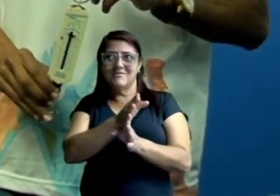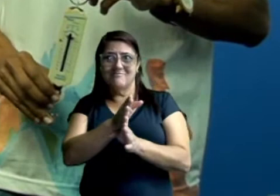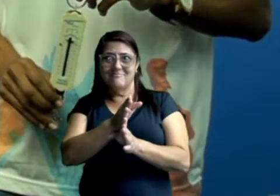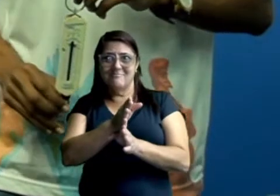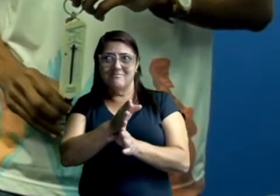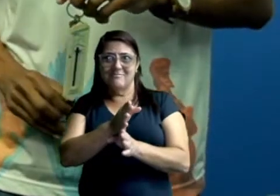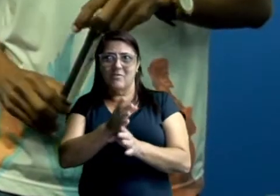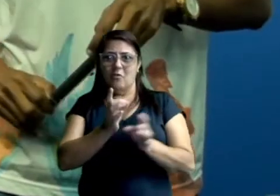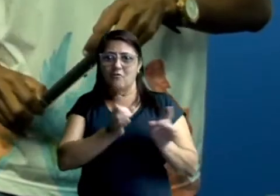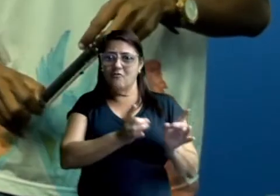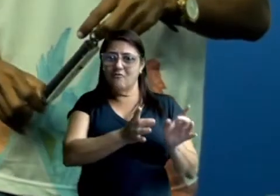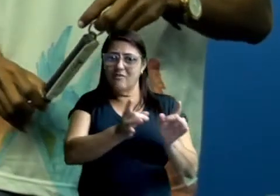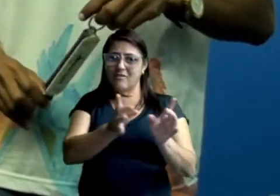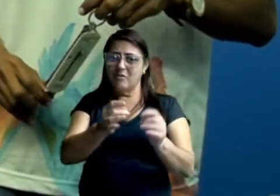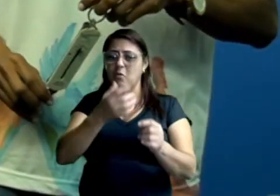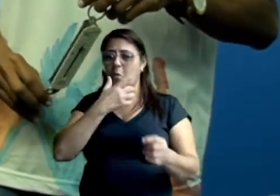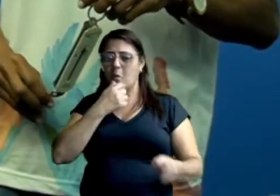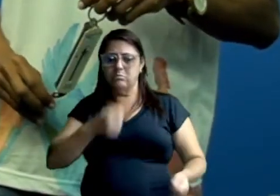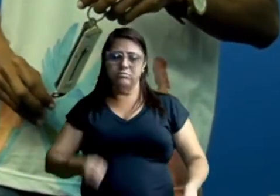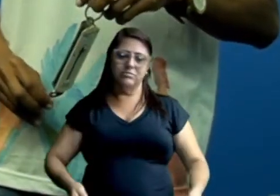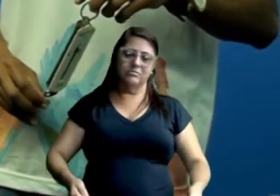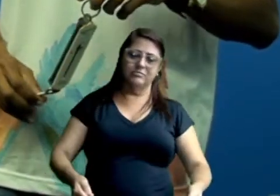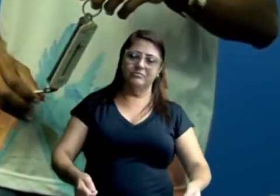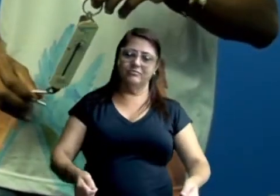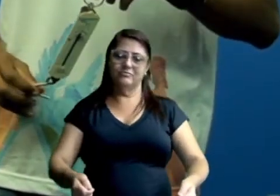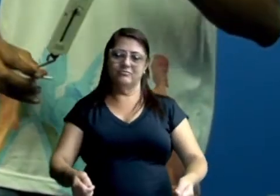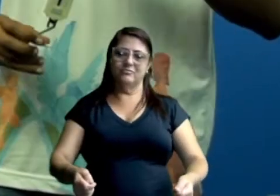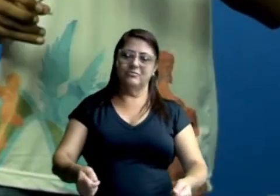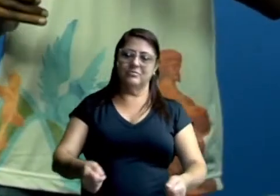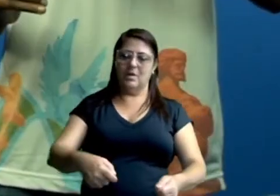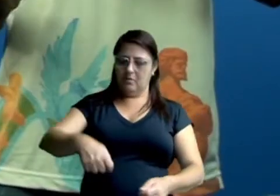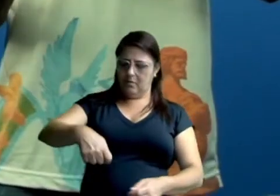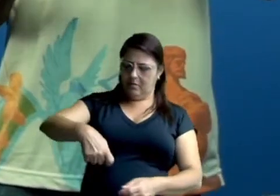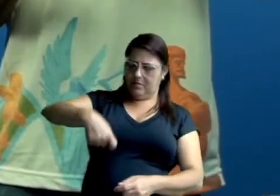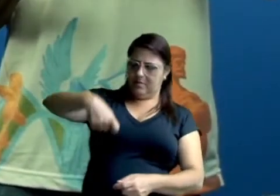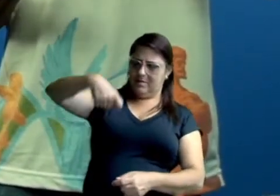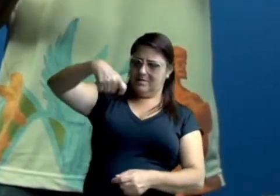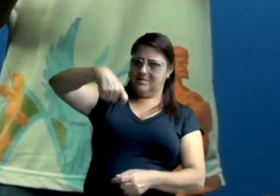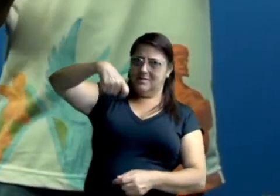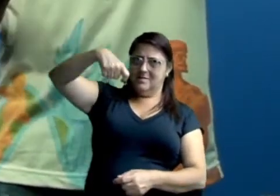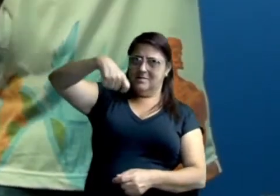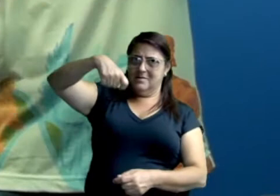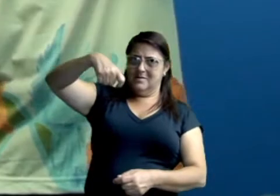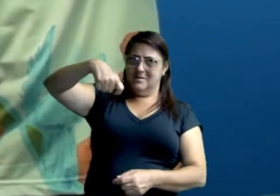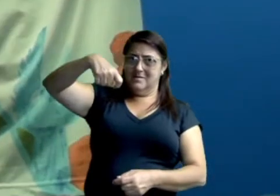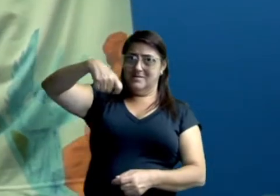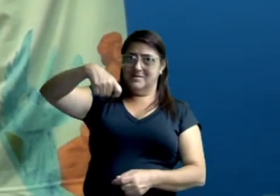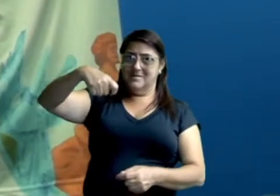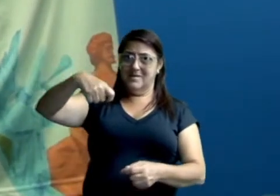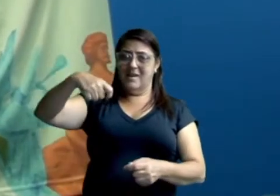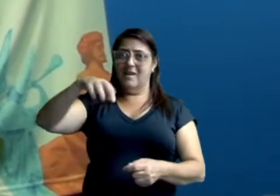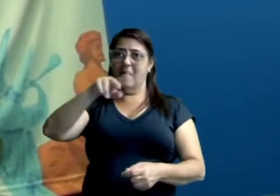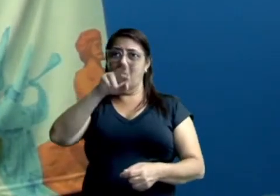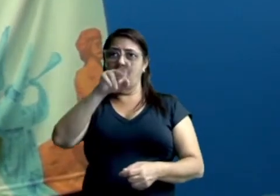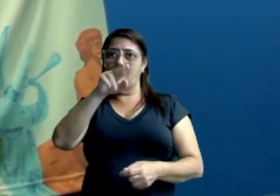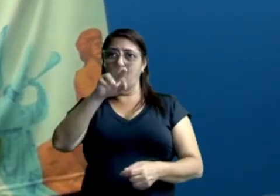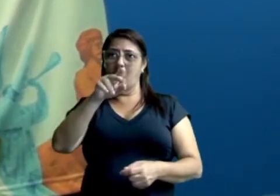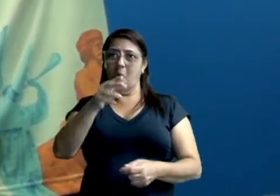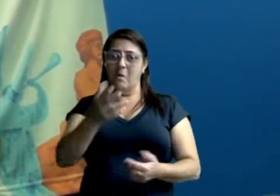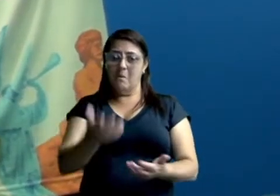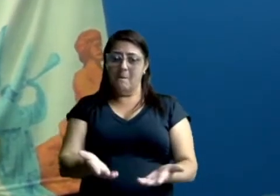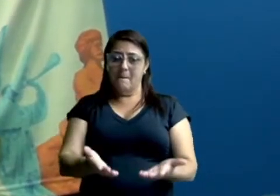tá? De macaxeira, quando vai pesar lá, ele utiliza, a gente chama de balança de dedo, né? Esse aqui,